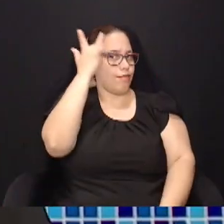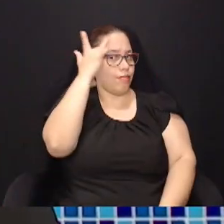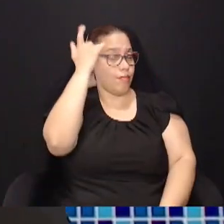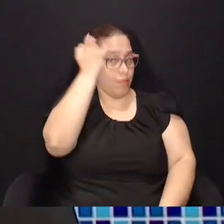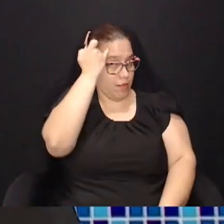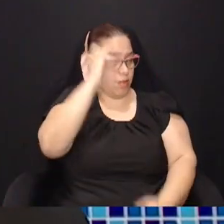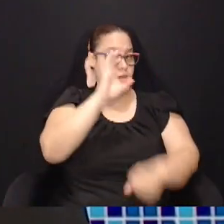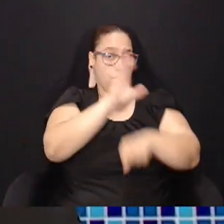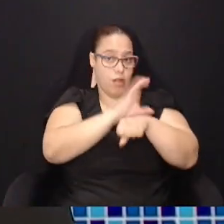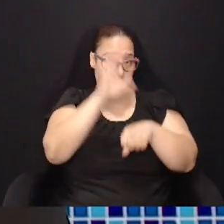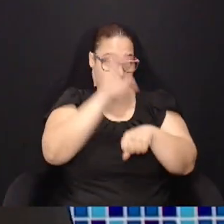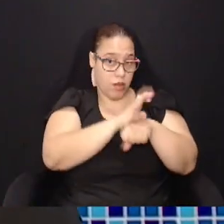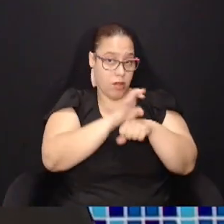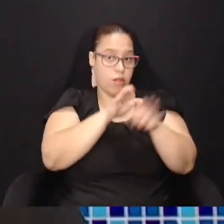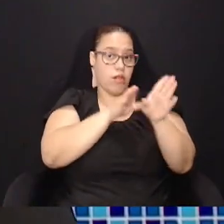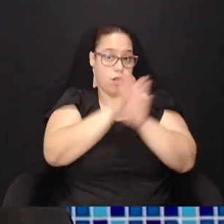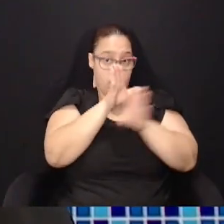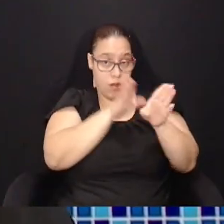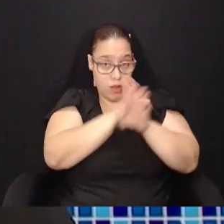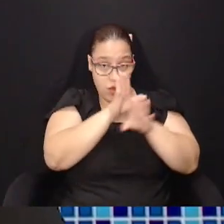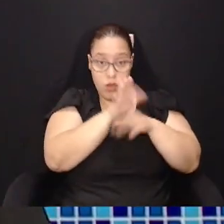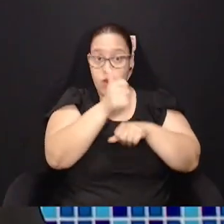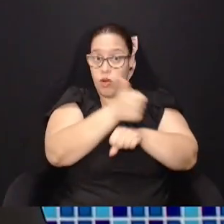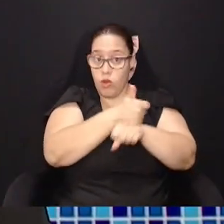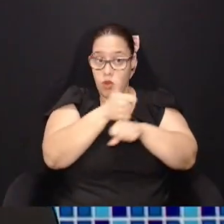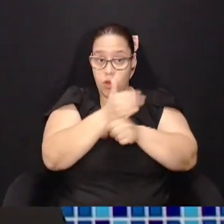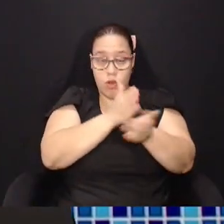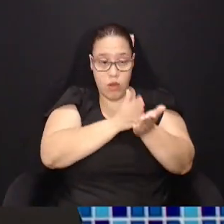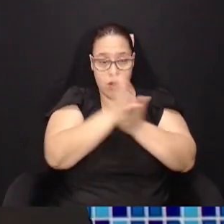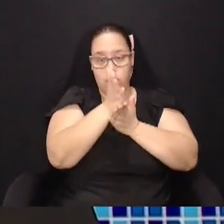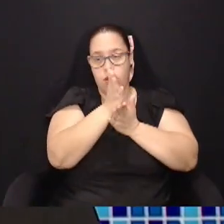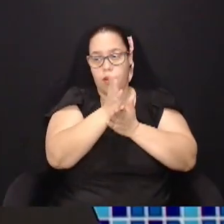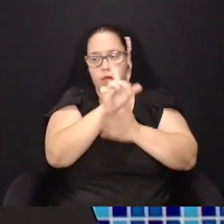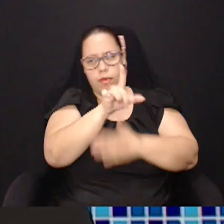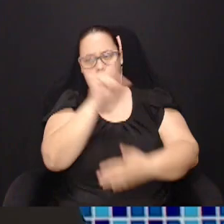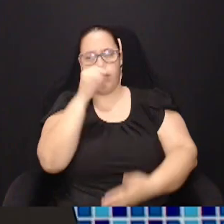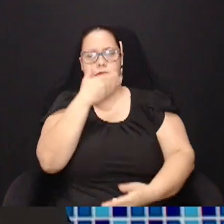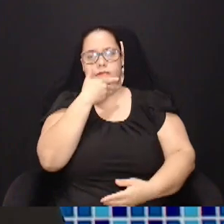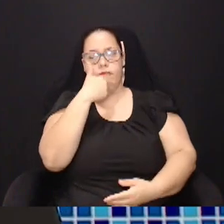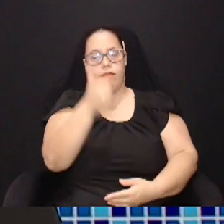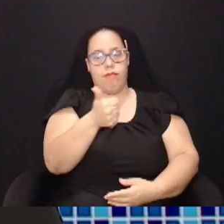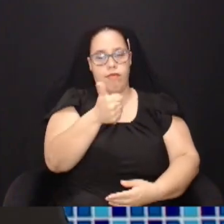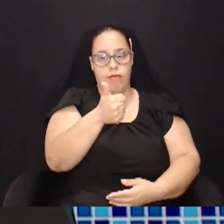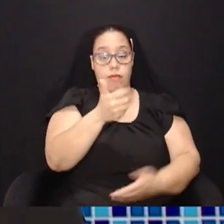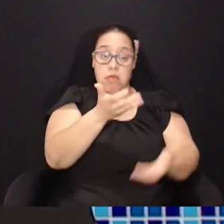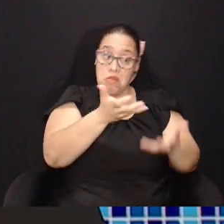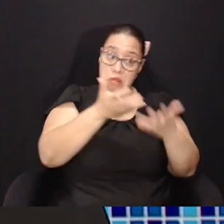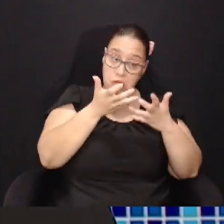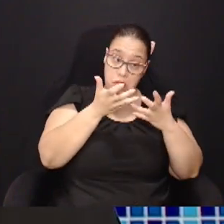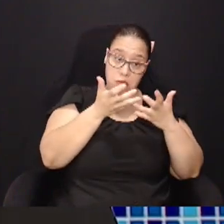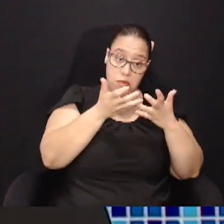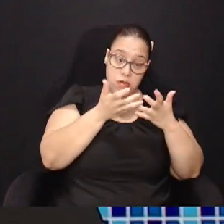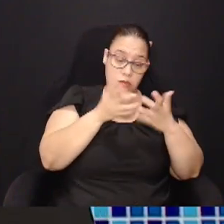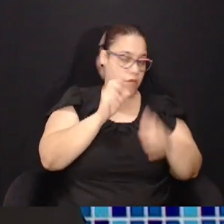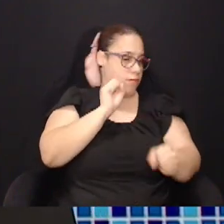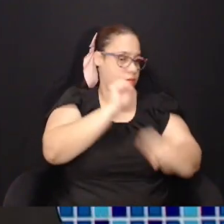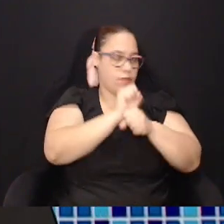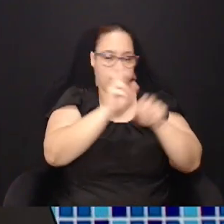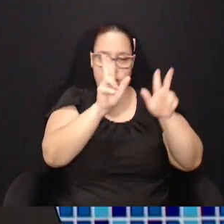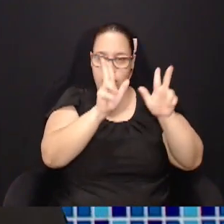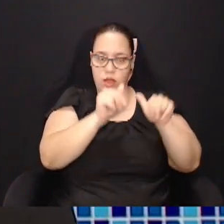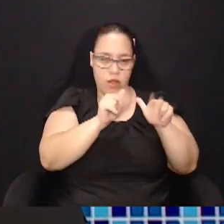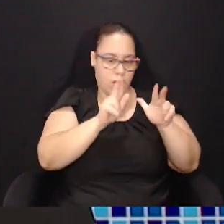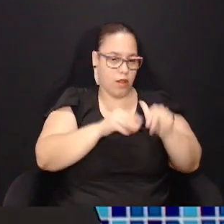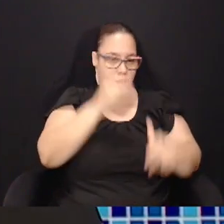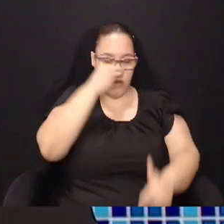de orientação profissional, um caminho e uma trilha que o candidato quer. Então, não para nunca de estudar, não desiste do estudo